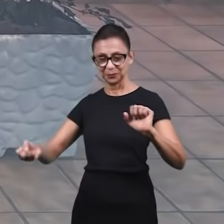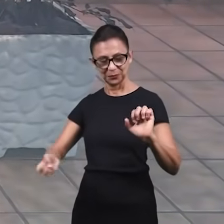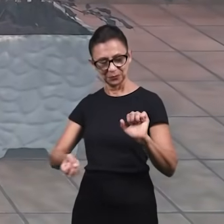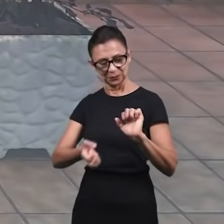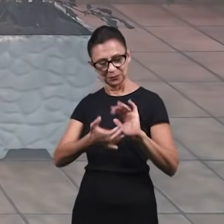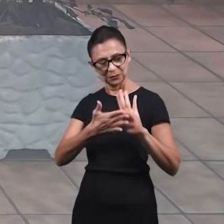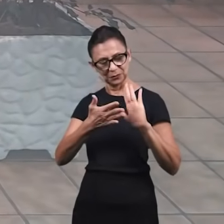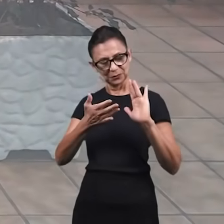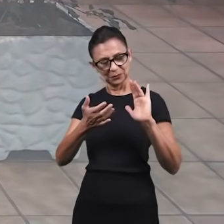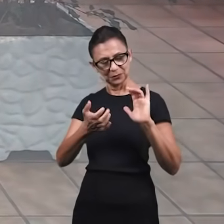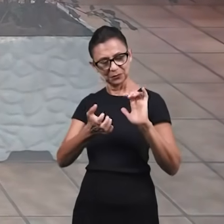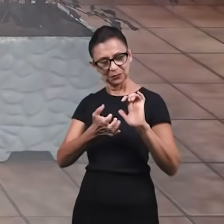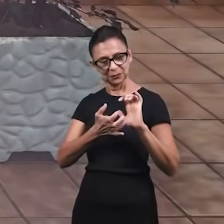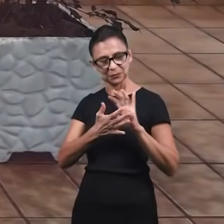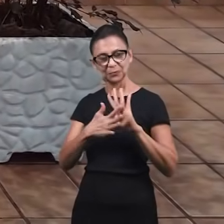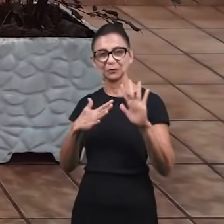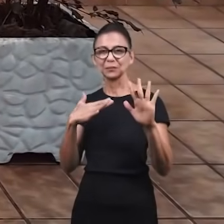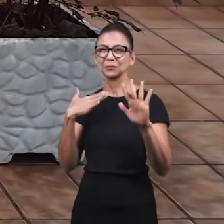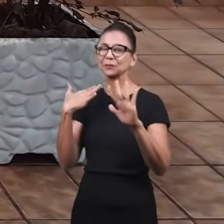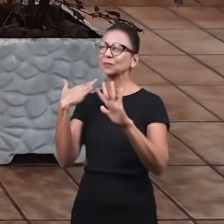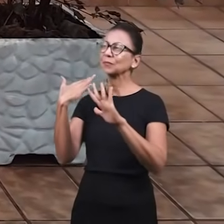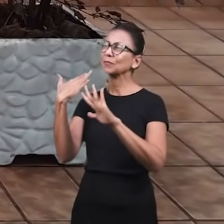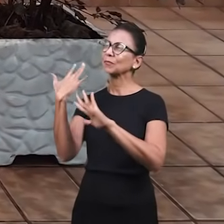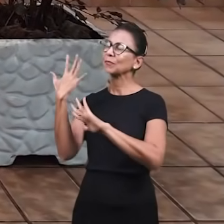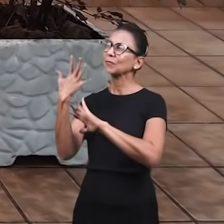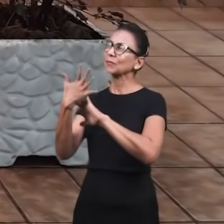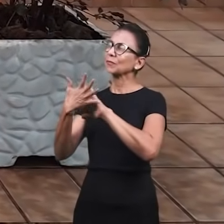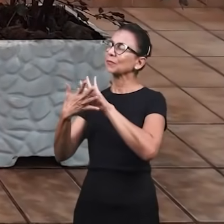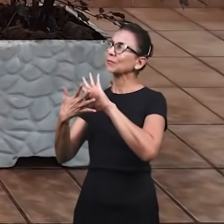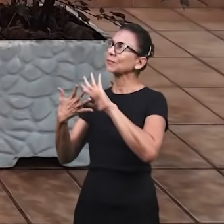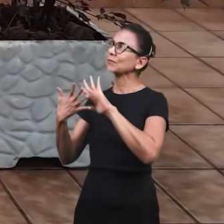de louvor,